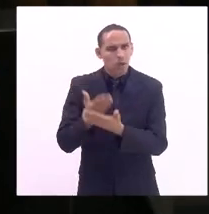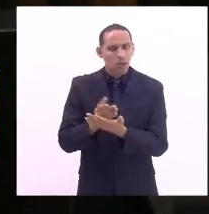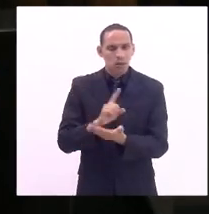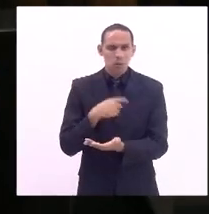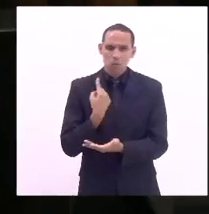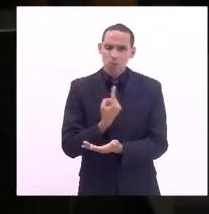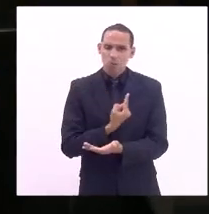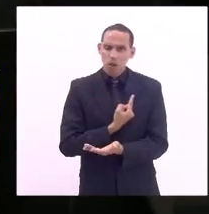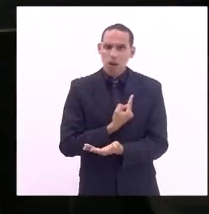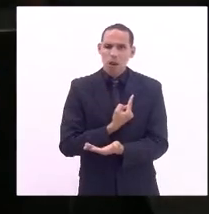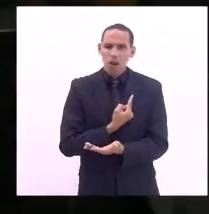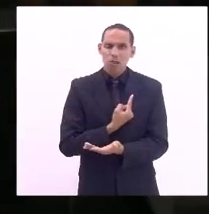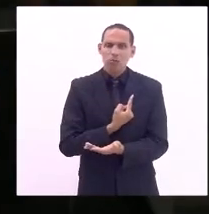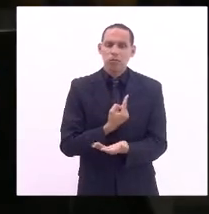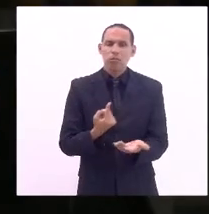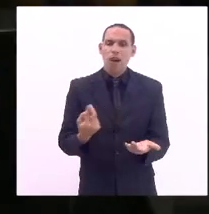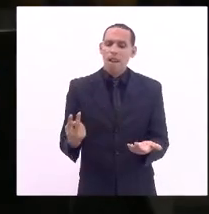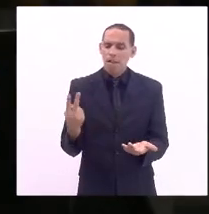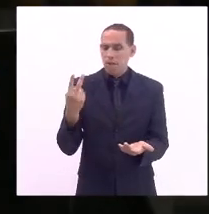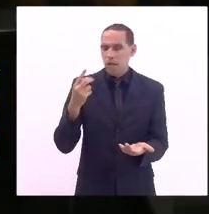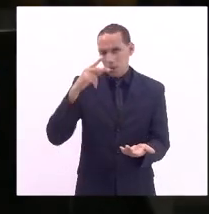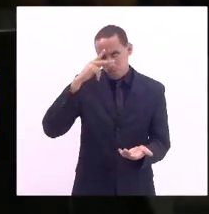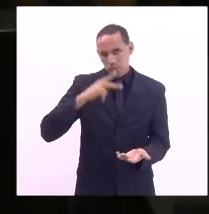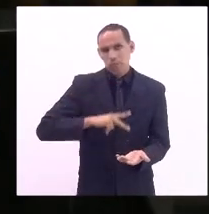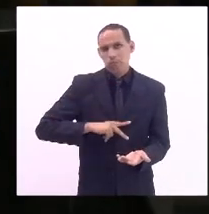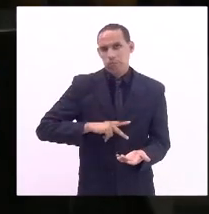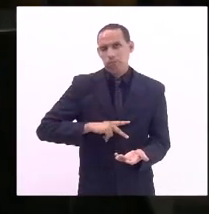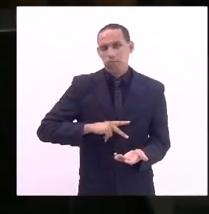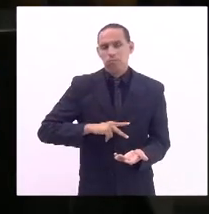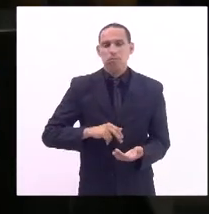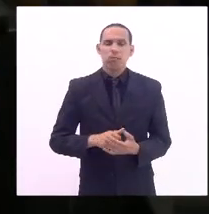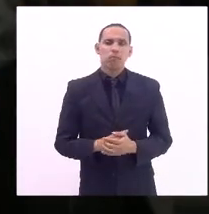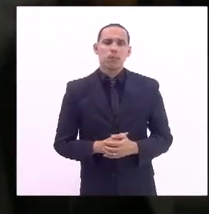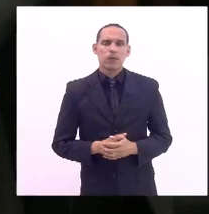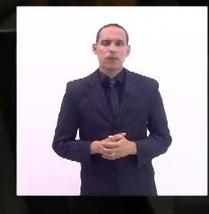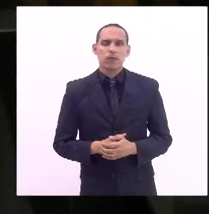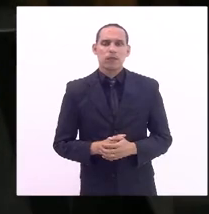nossos princípios. Fui